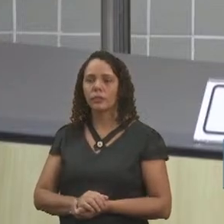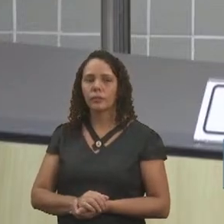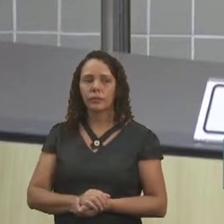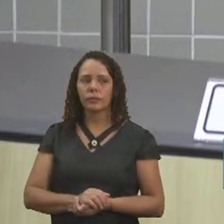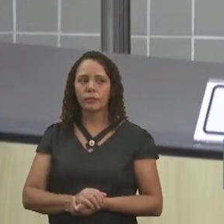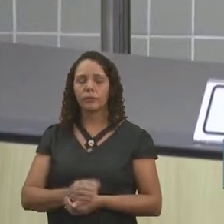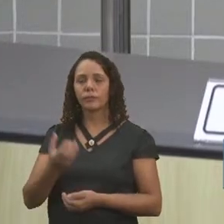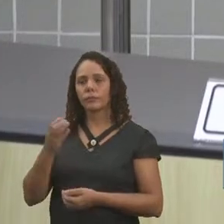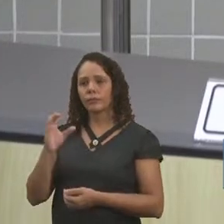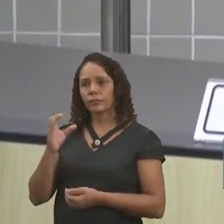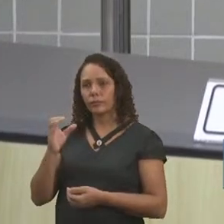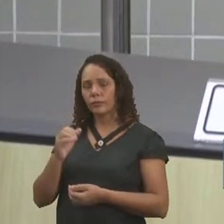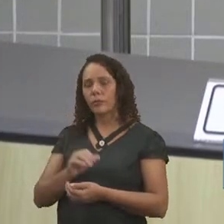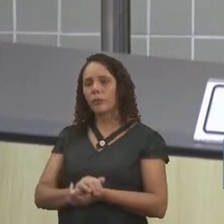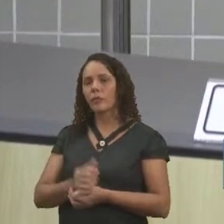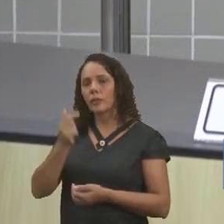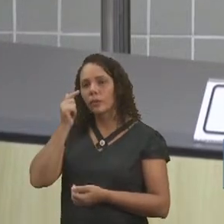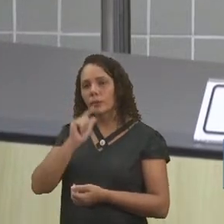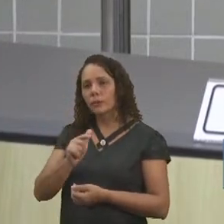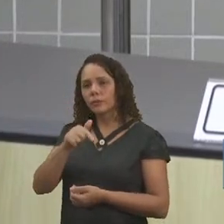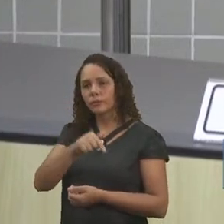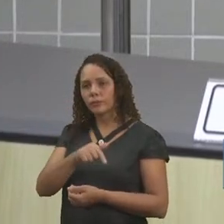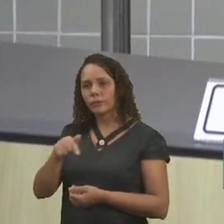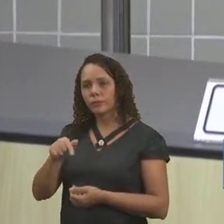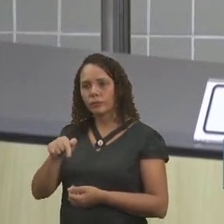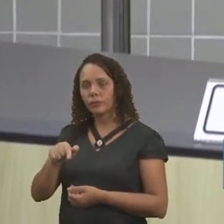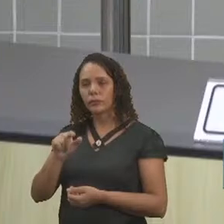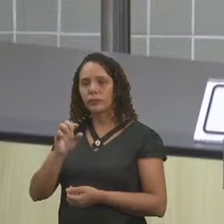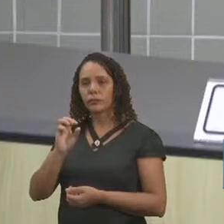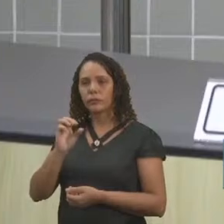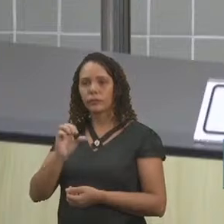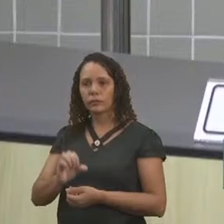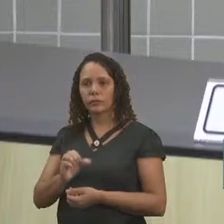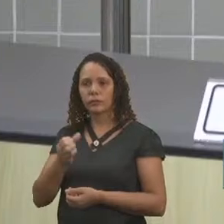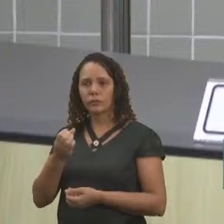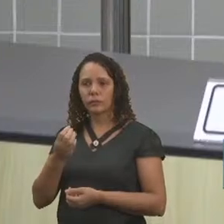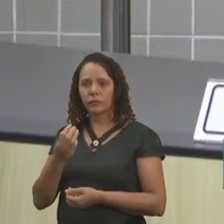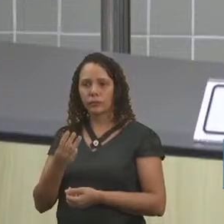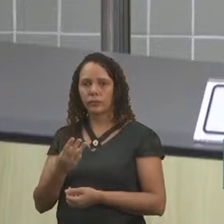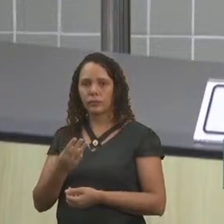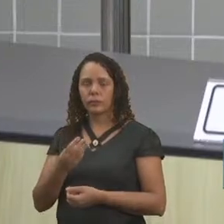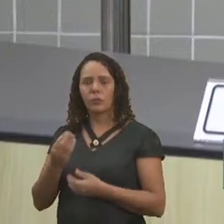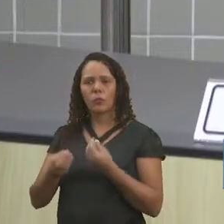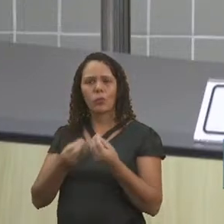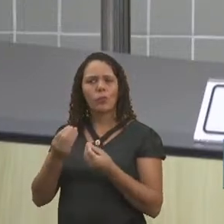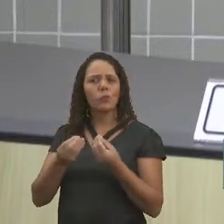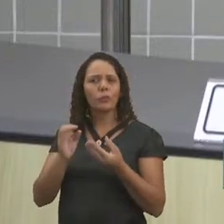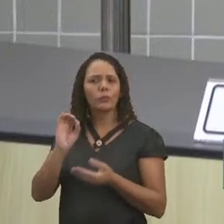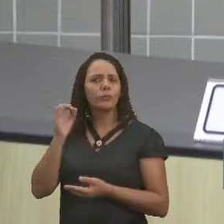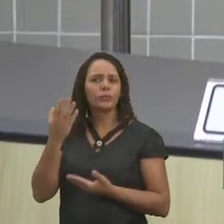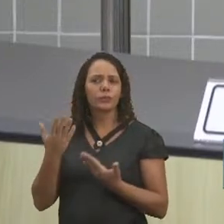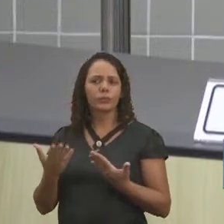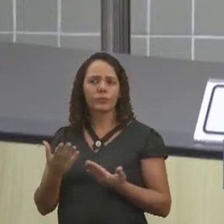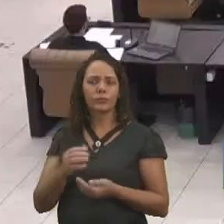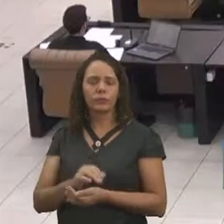atingiu 77,93. como que funciona a